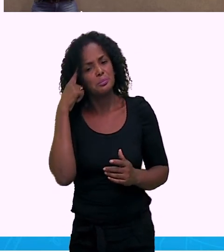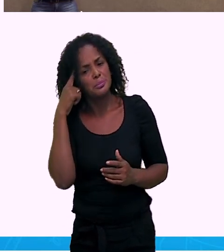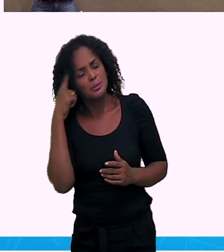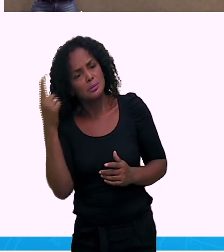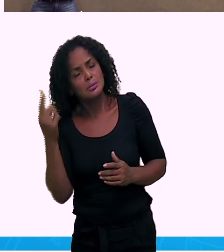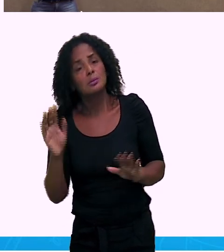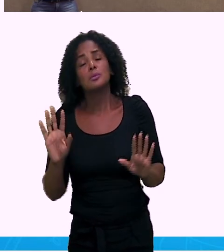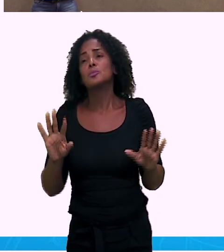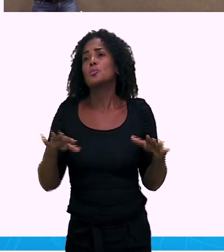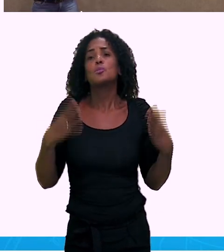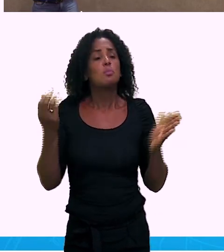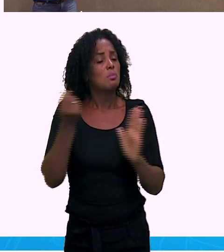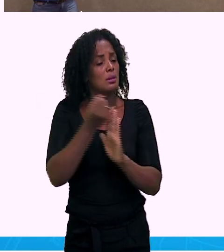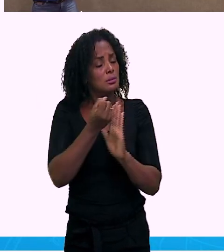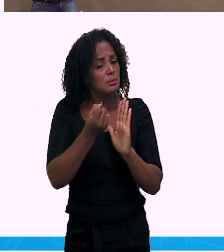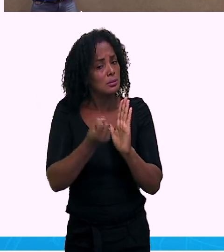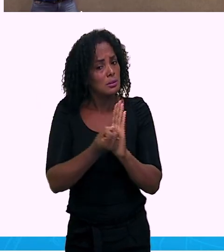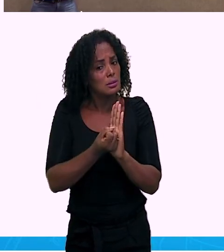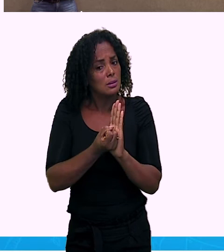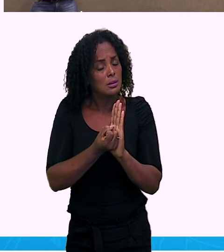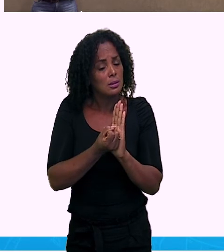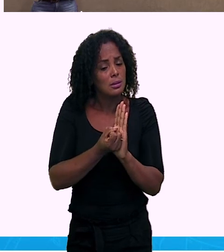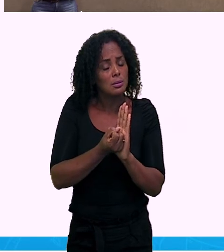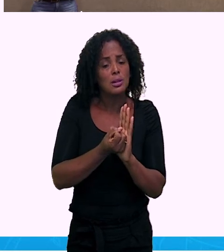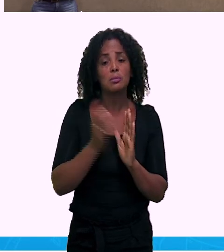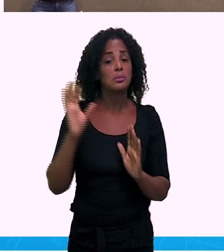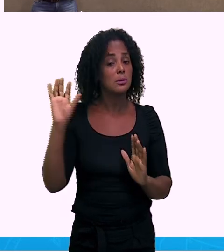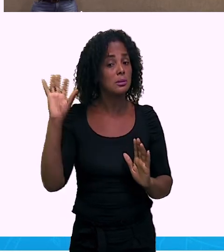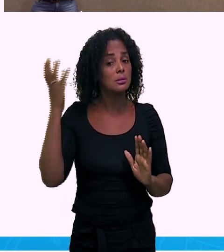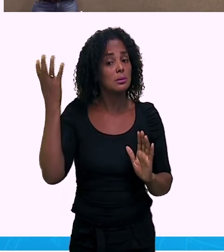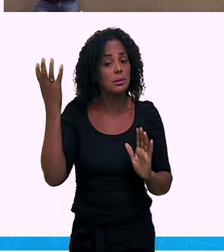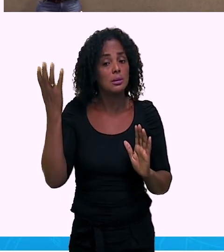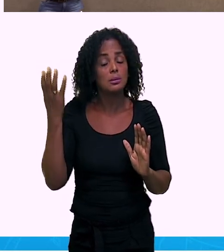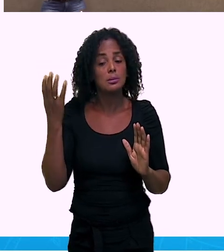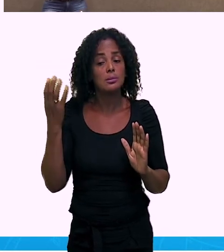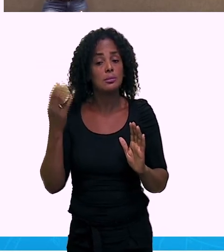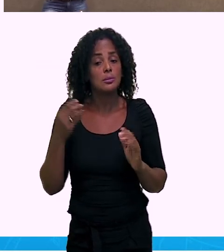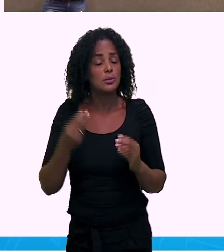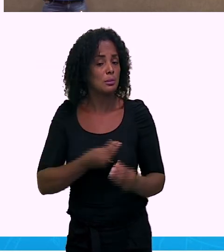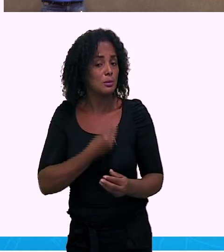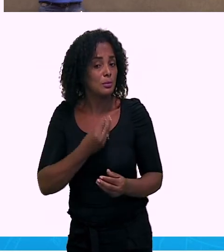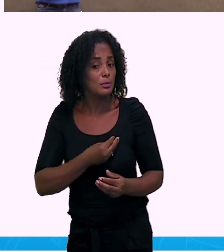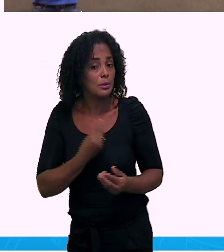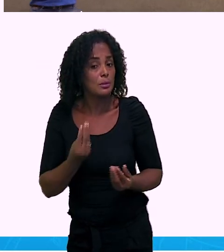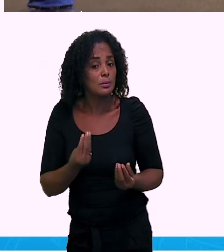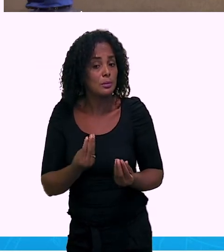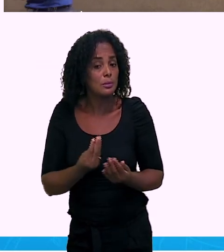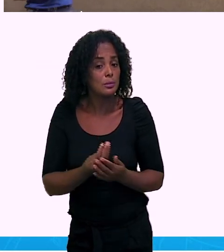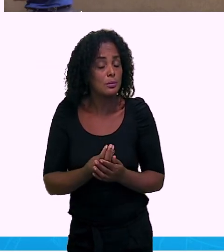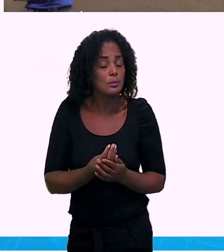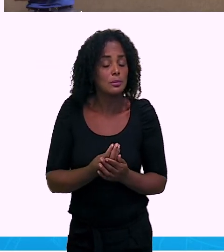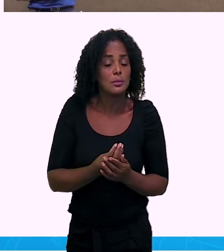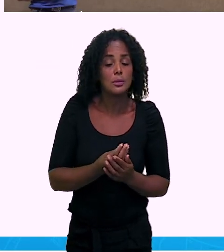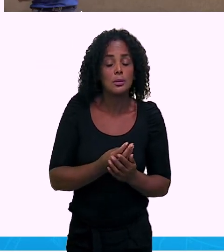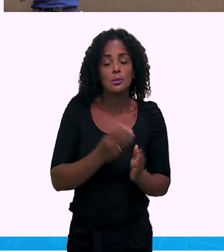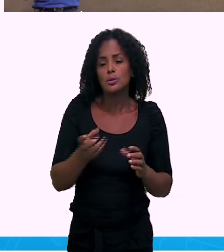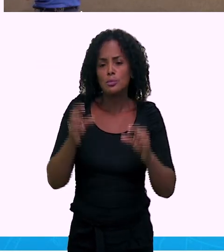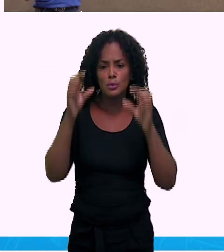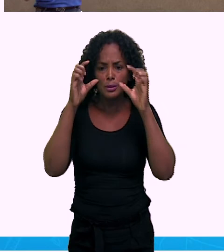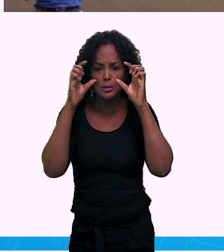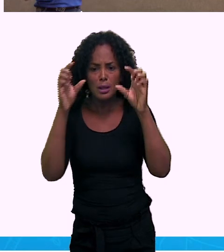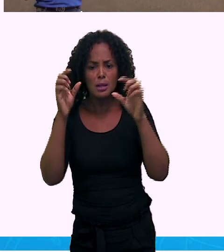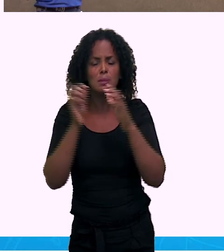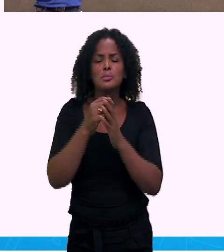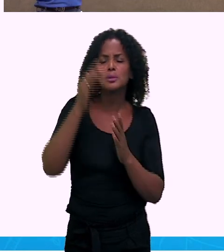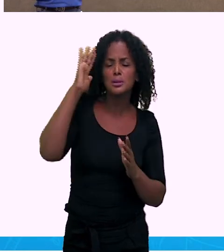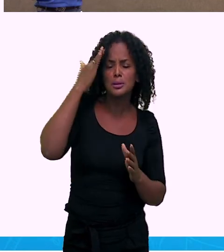qual século estamos, qual século aconteceu. Então, é um treino. Eu trouxe aqui como curiosidade e para